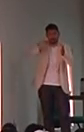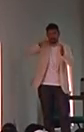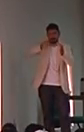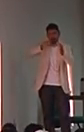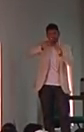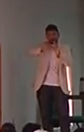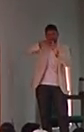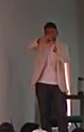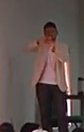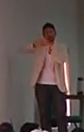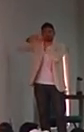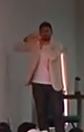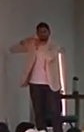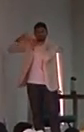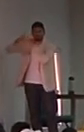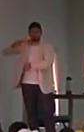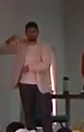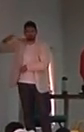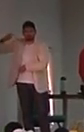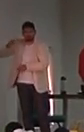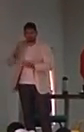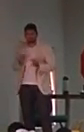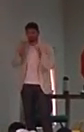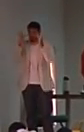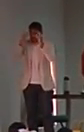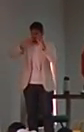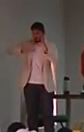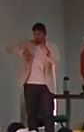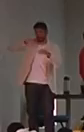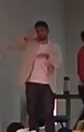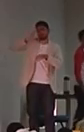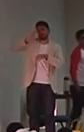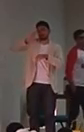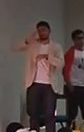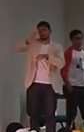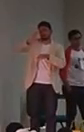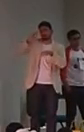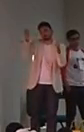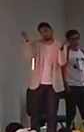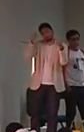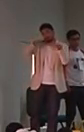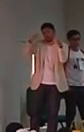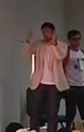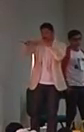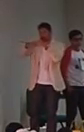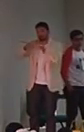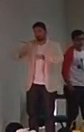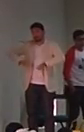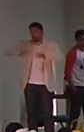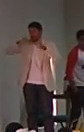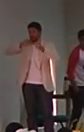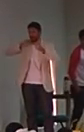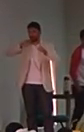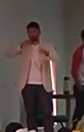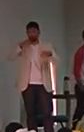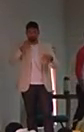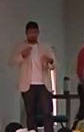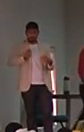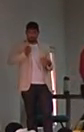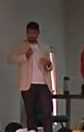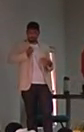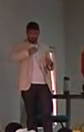tecnologias, a gerar mais processo tecnológico, a gerar mais possibilidades de melhoria da qualidade de vida das pessoas,